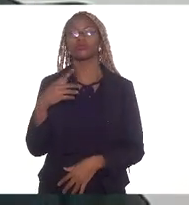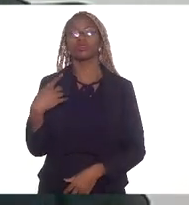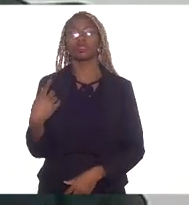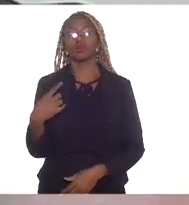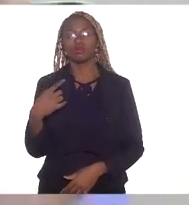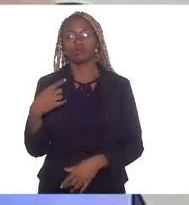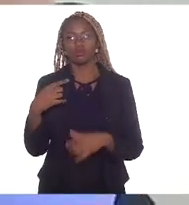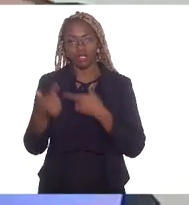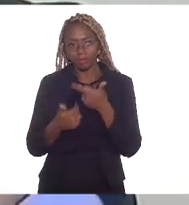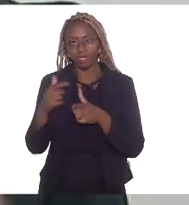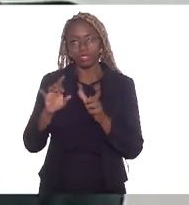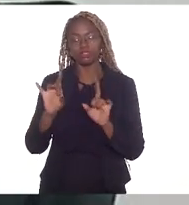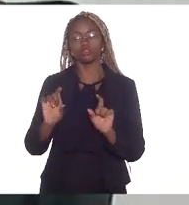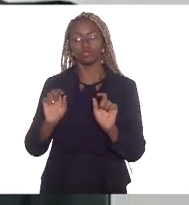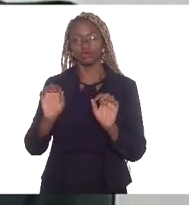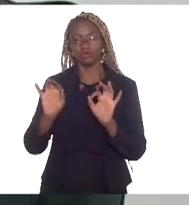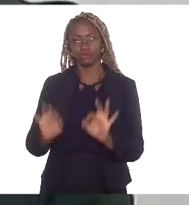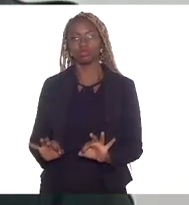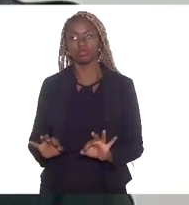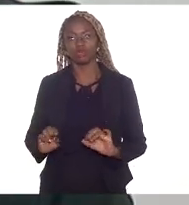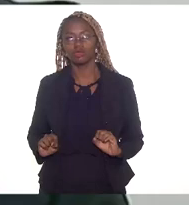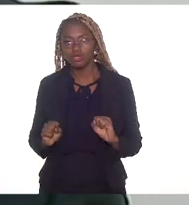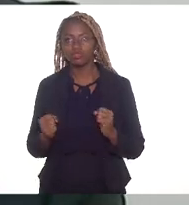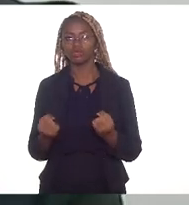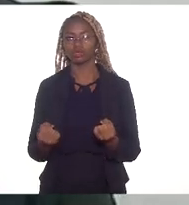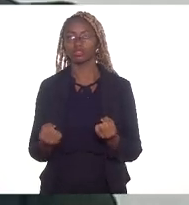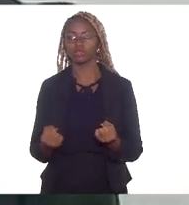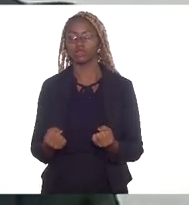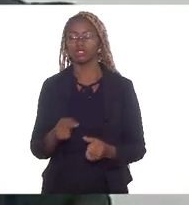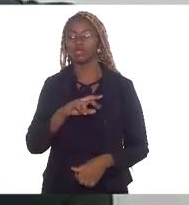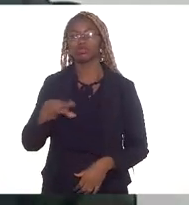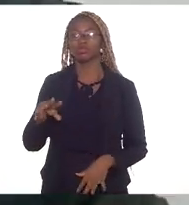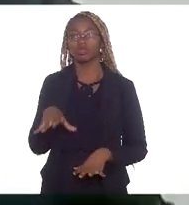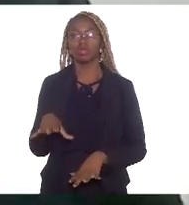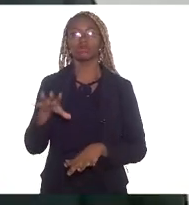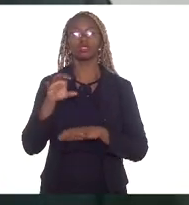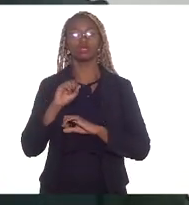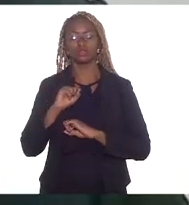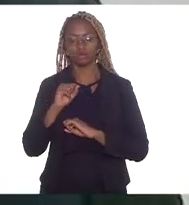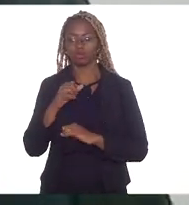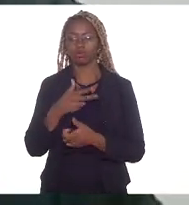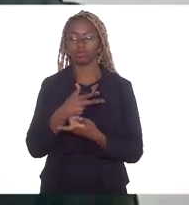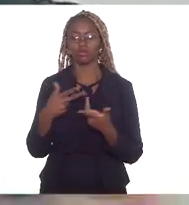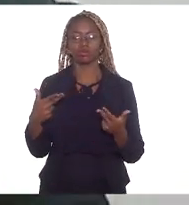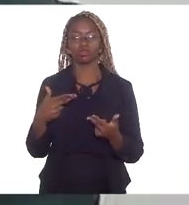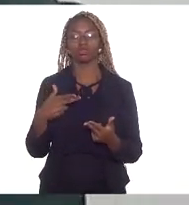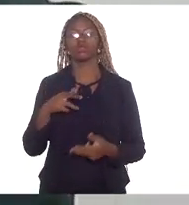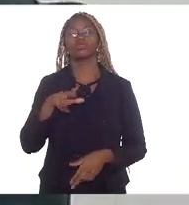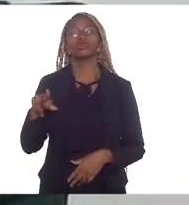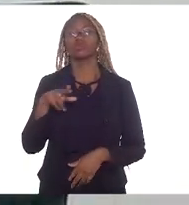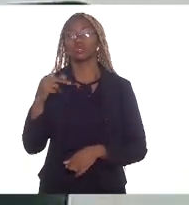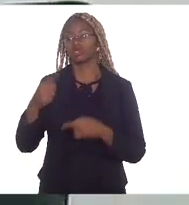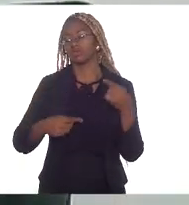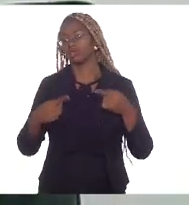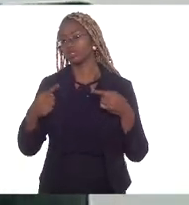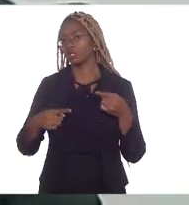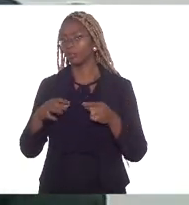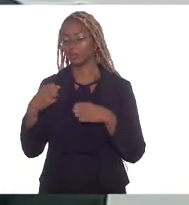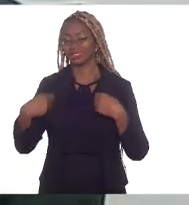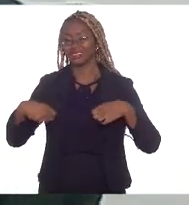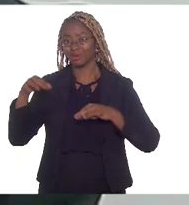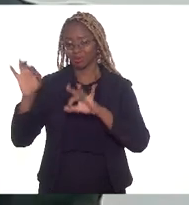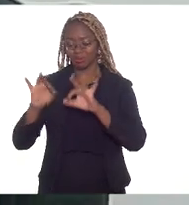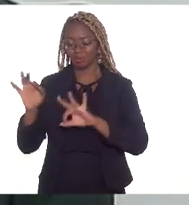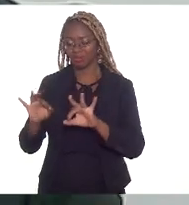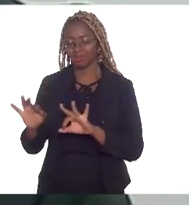aqui, não é uma adesão que não deve ser debatida, o plano tem que ser